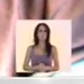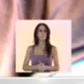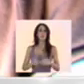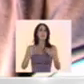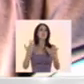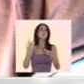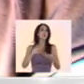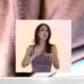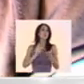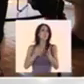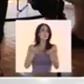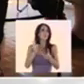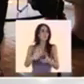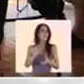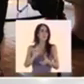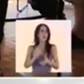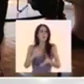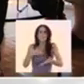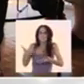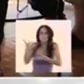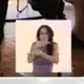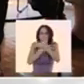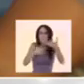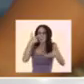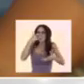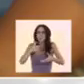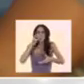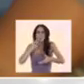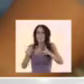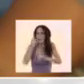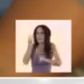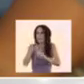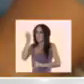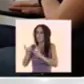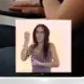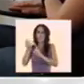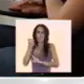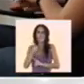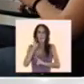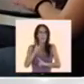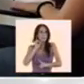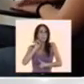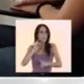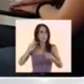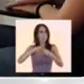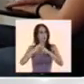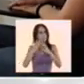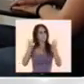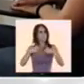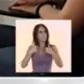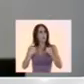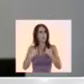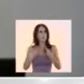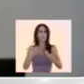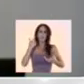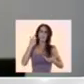A somar à ajuda técnica, a partilha de experiências entre quem vai vencendo grandes batalhas, é mais um passo na resolução de problemas e